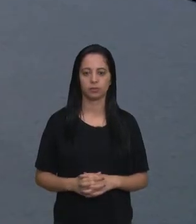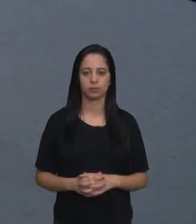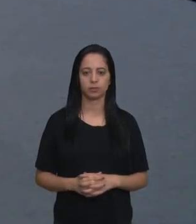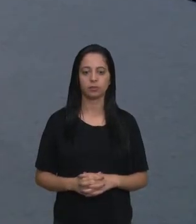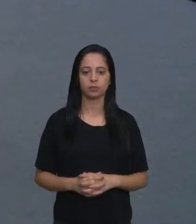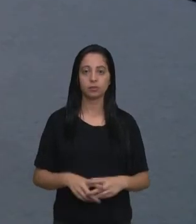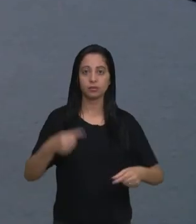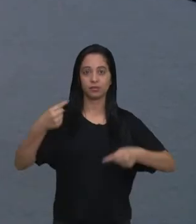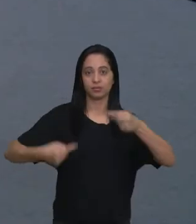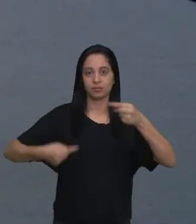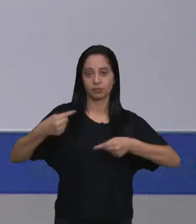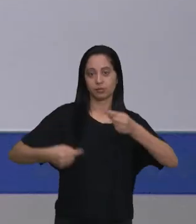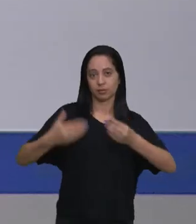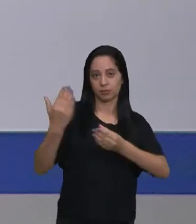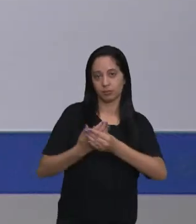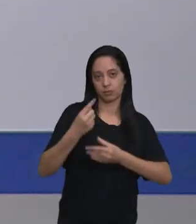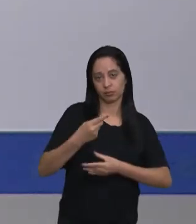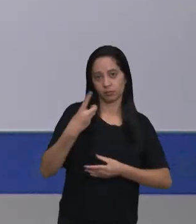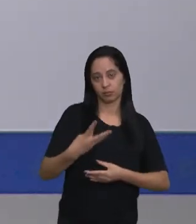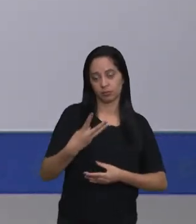Em discussão, o processo número